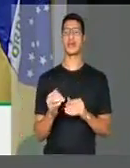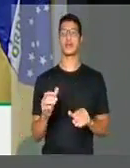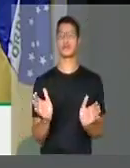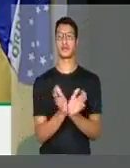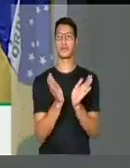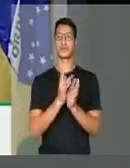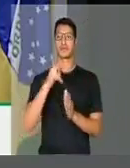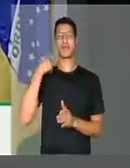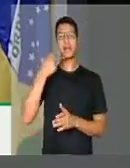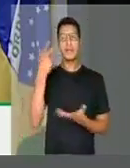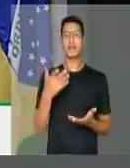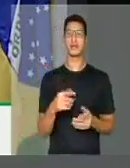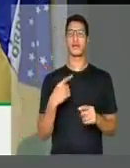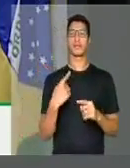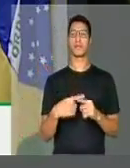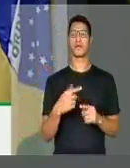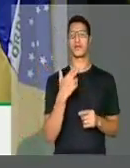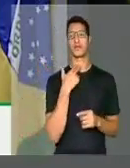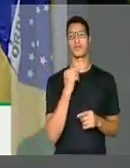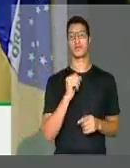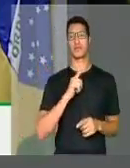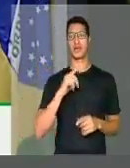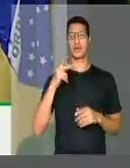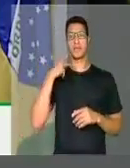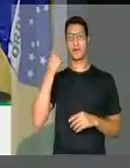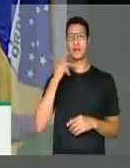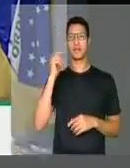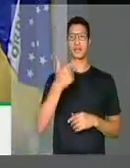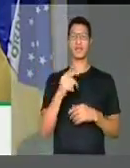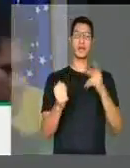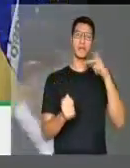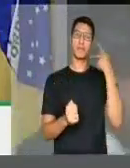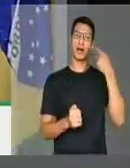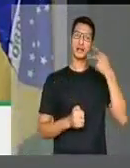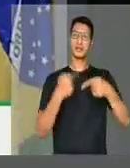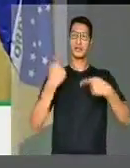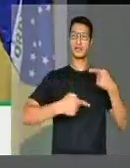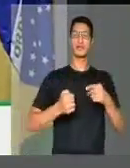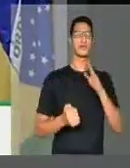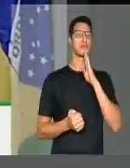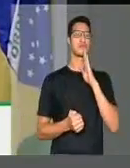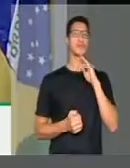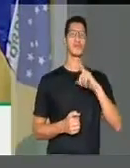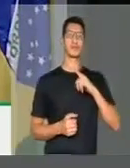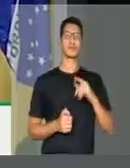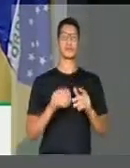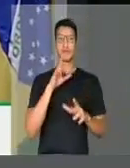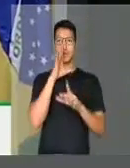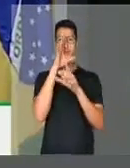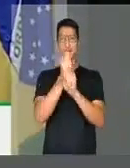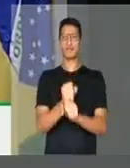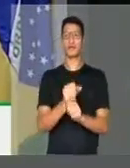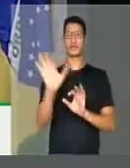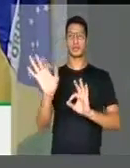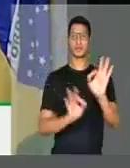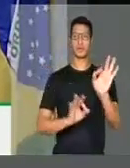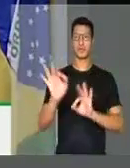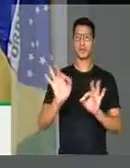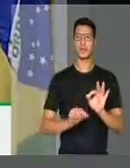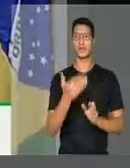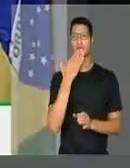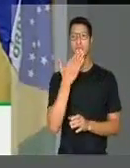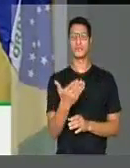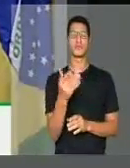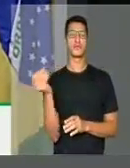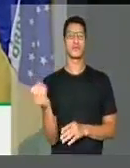da construção do parlamentarismo, porque não pode ter parlamentarismo sem partidos políticos reconhecidos e fortes e ordenados de